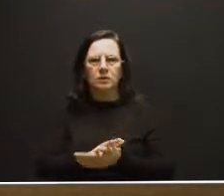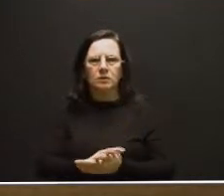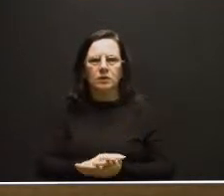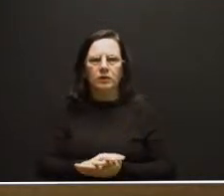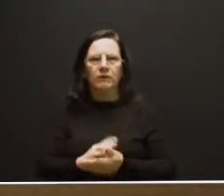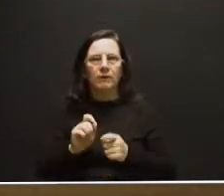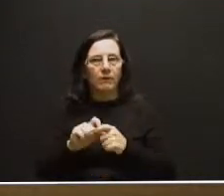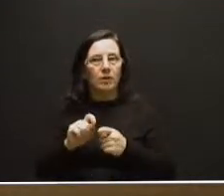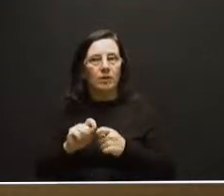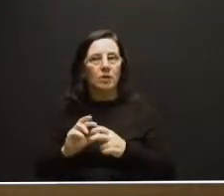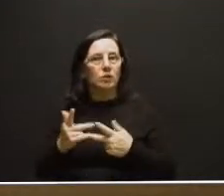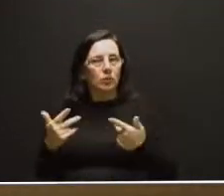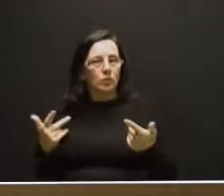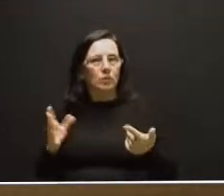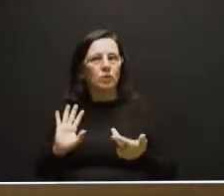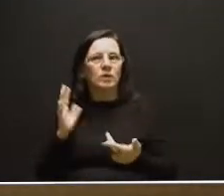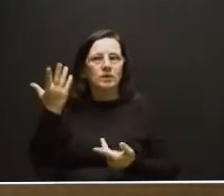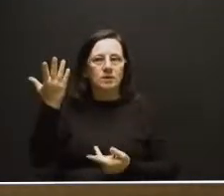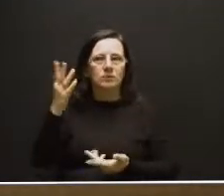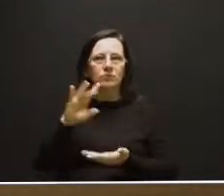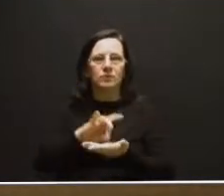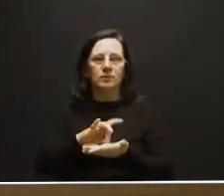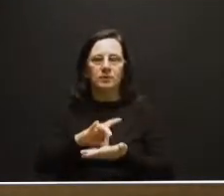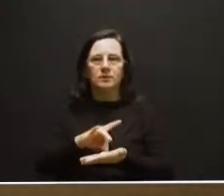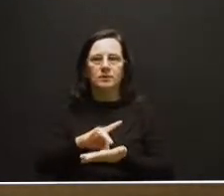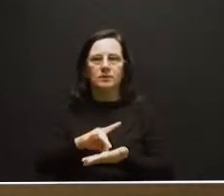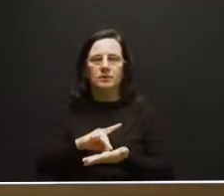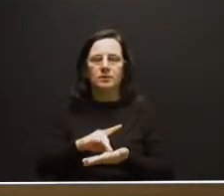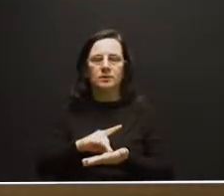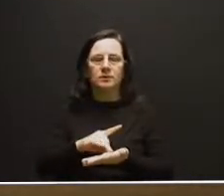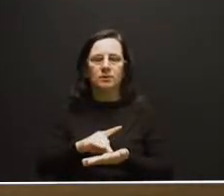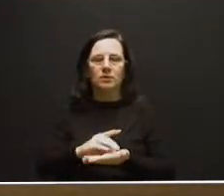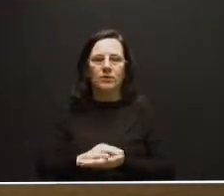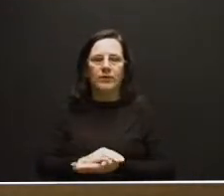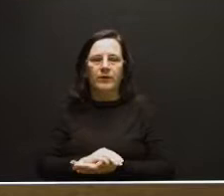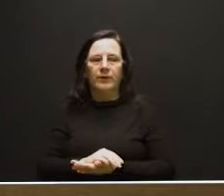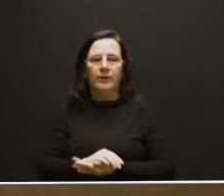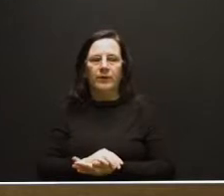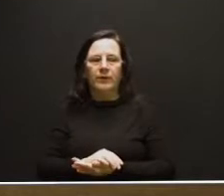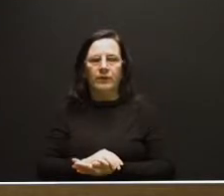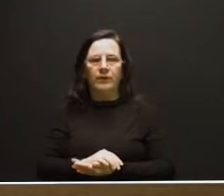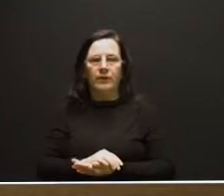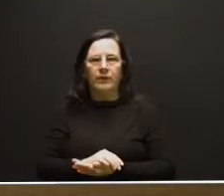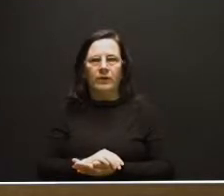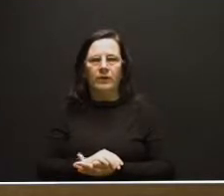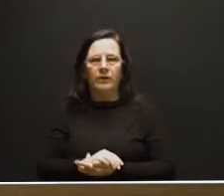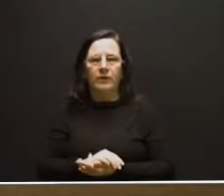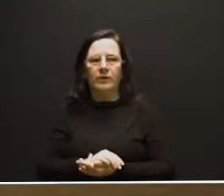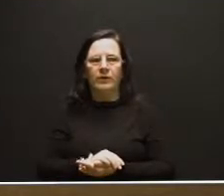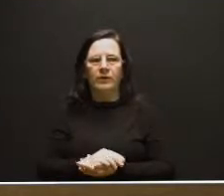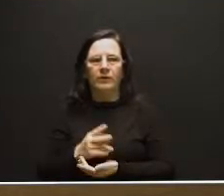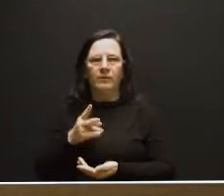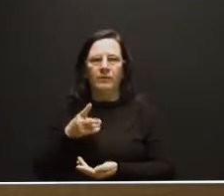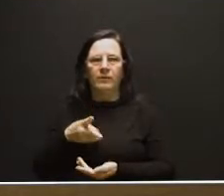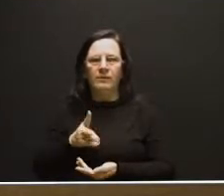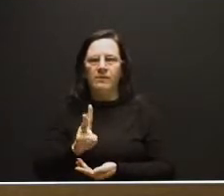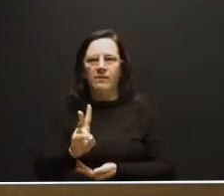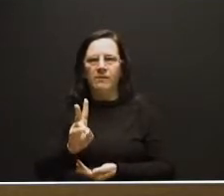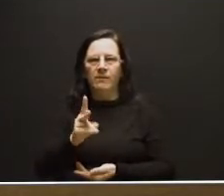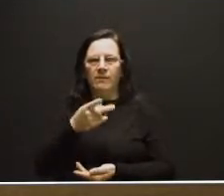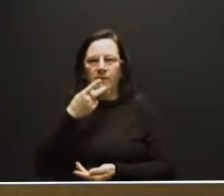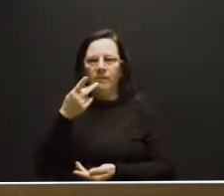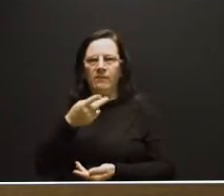fazer as coisas acontecerem porque aqui esta casa é meu uso sempre é parafraseando a frase aqui do